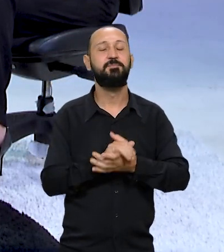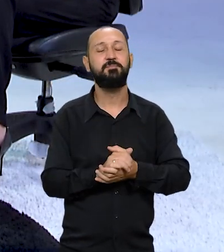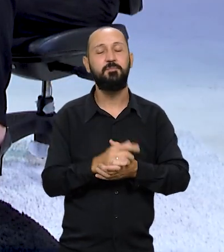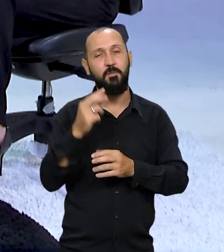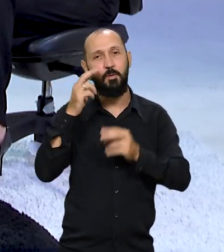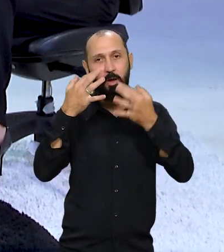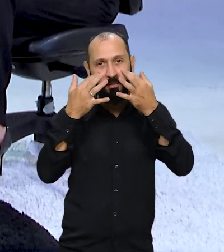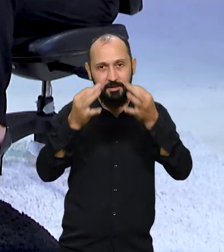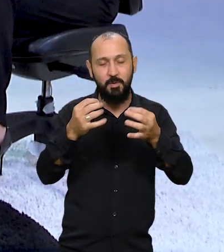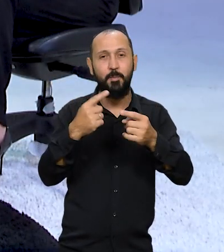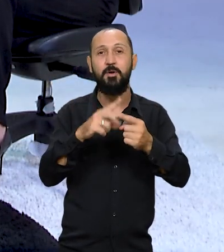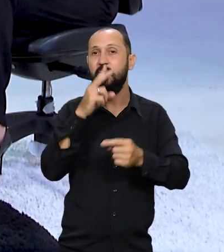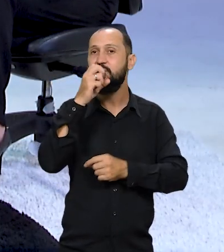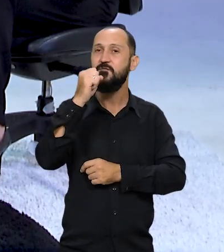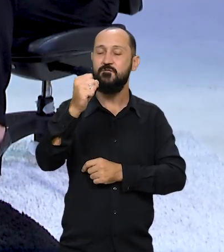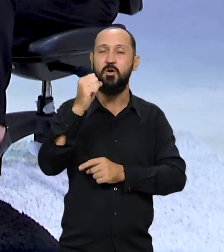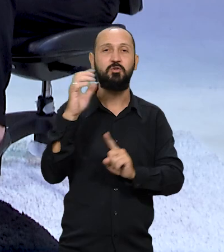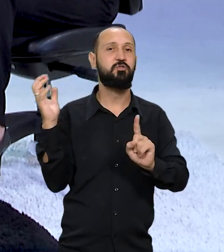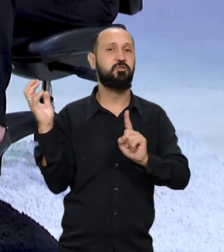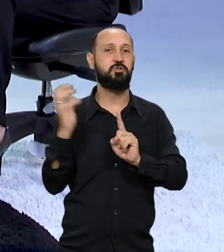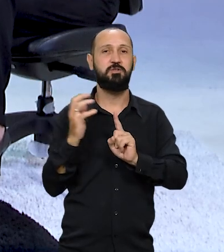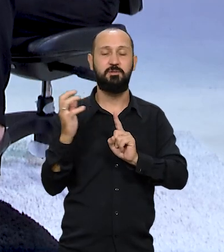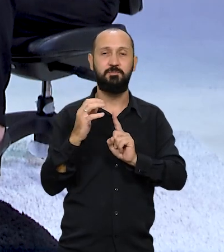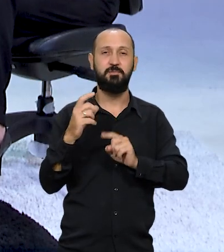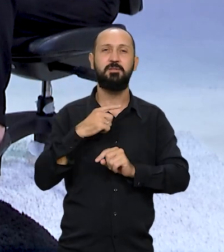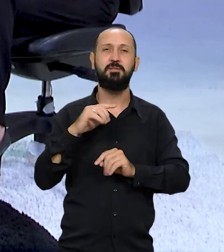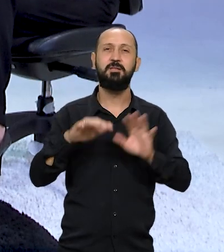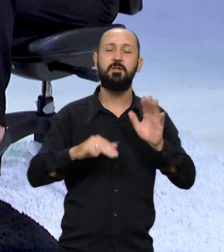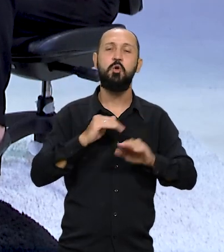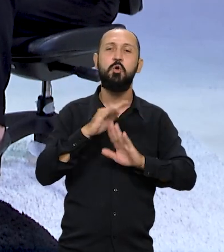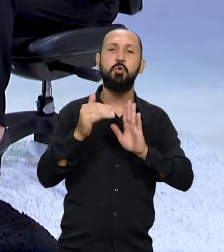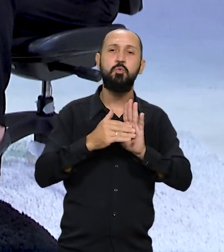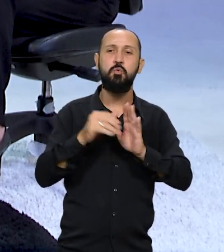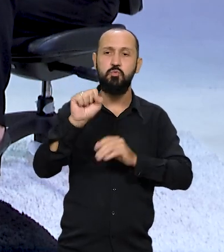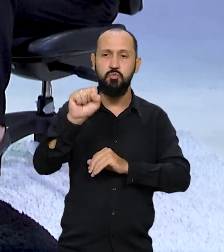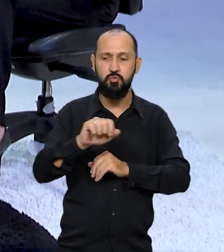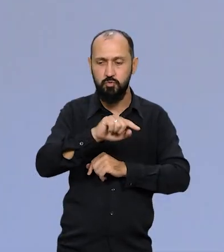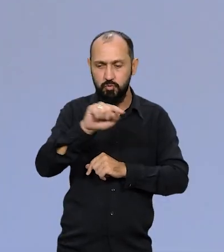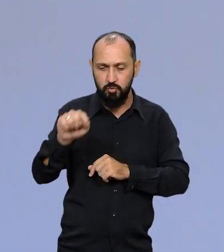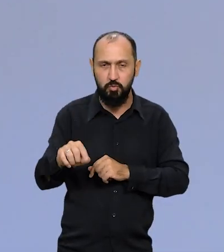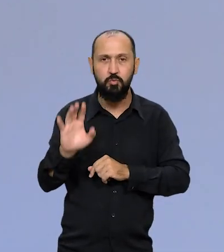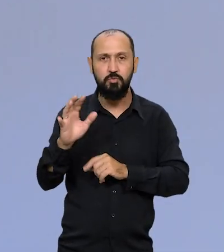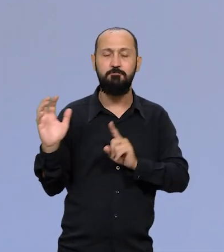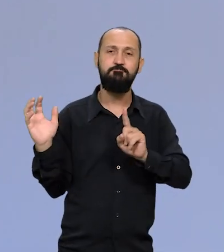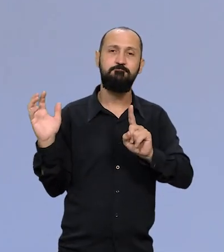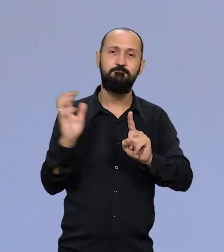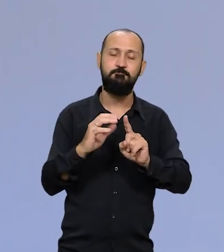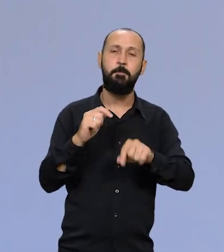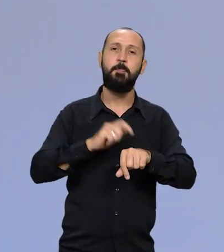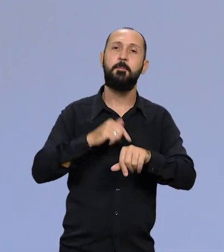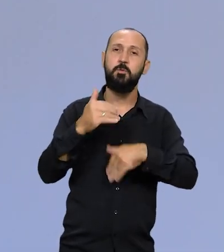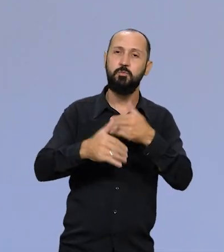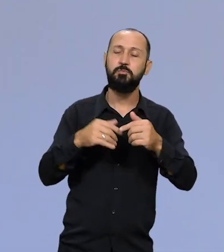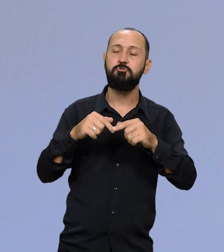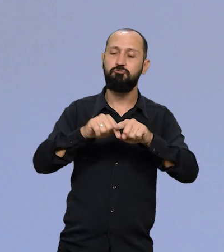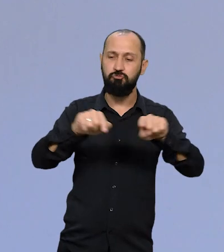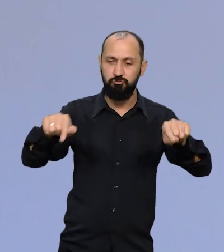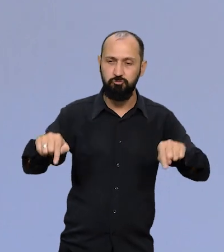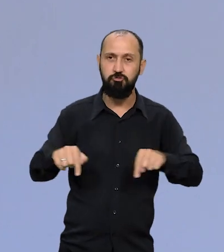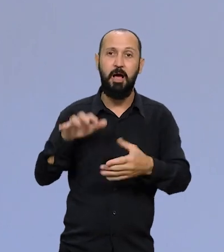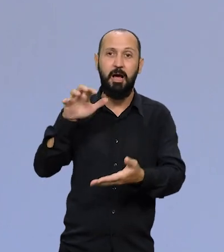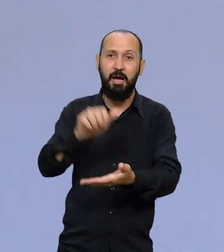né? Olha com atenção porque é muito fortemente impactado. Nós temos todo o sul do Mato Grosso do Sul já impactado